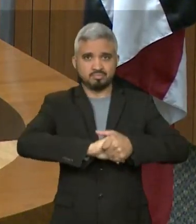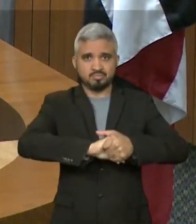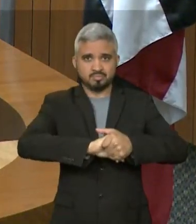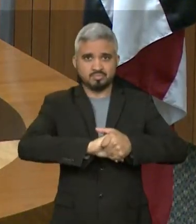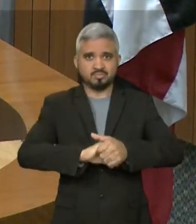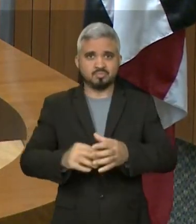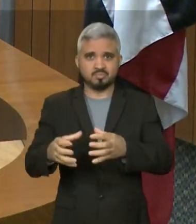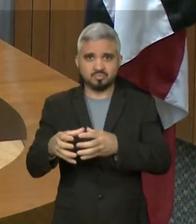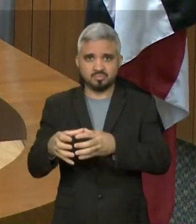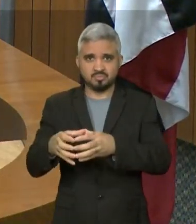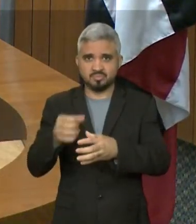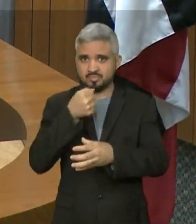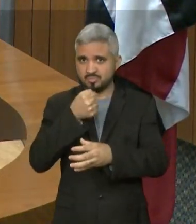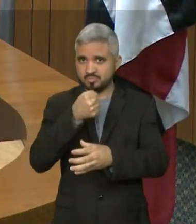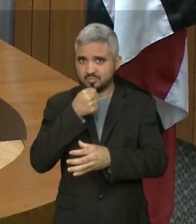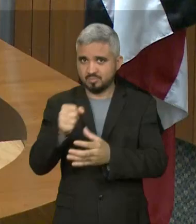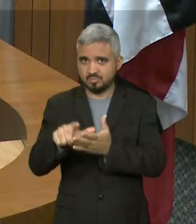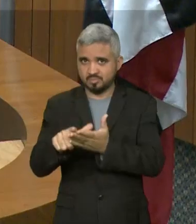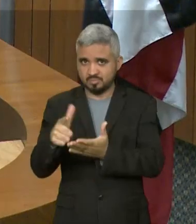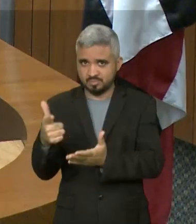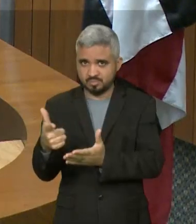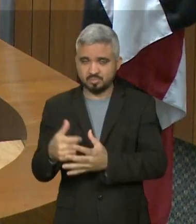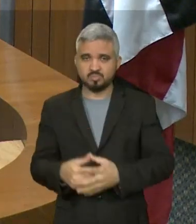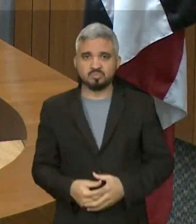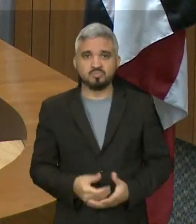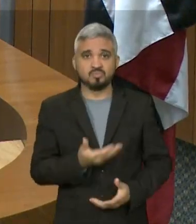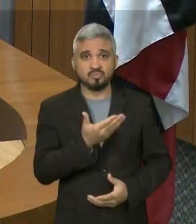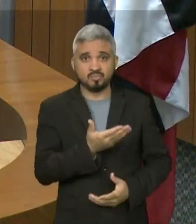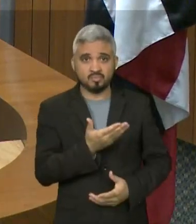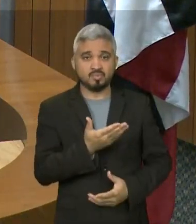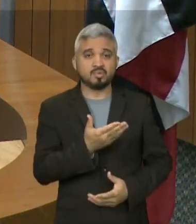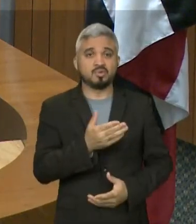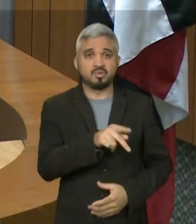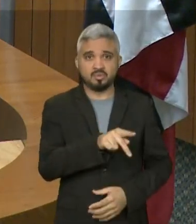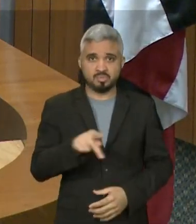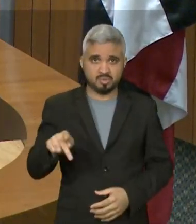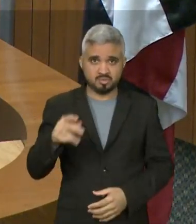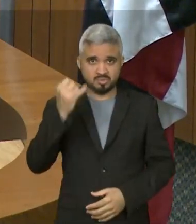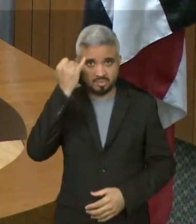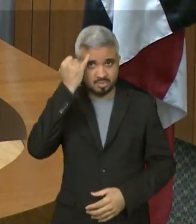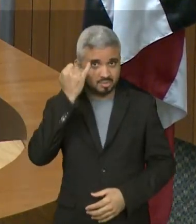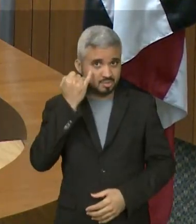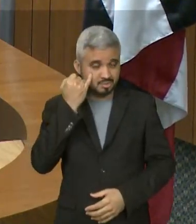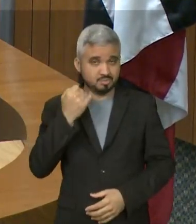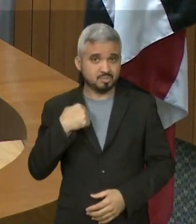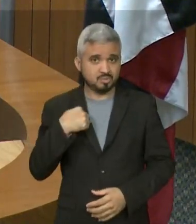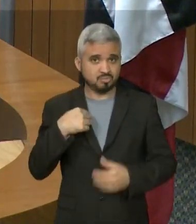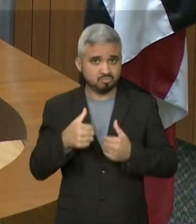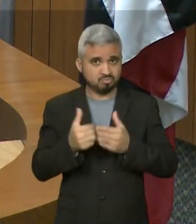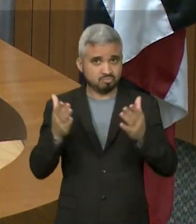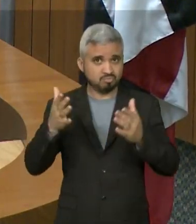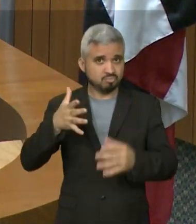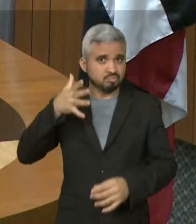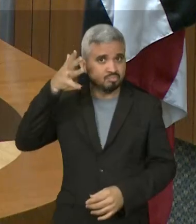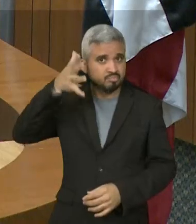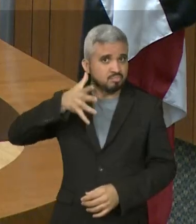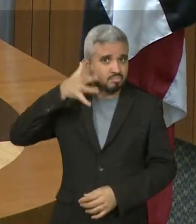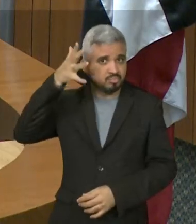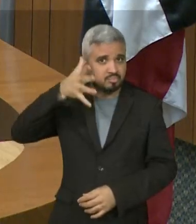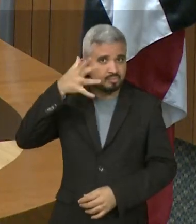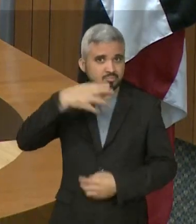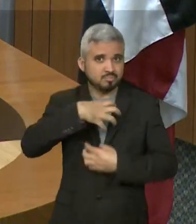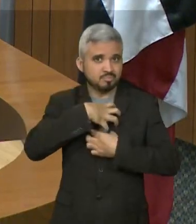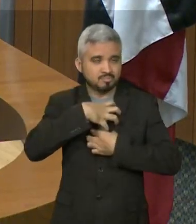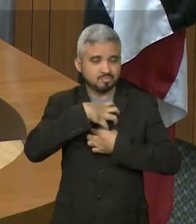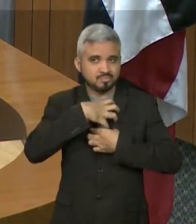da presidente, inicio minhas palavras, deputado Cascaria, com muita alegria, retornando a esse parlamento de